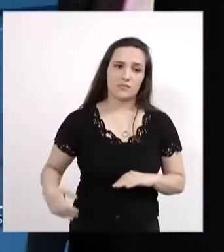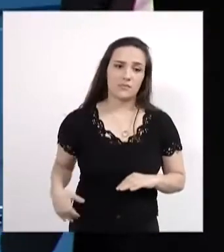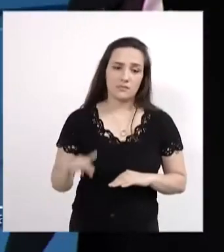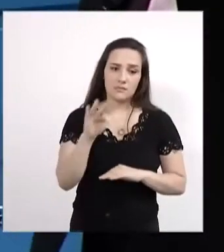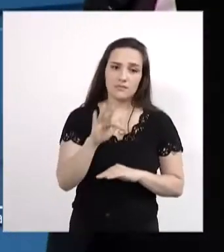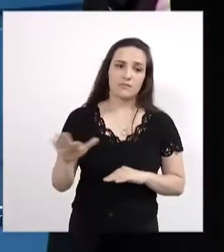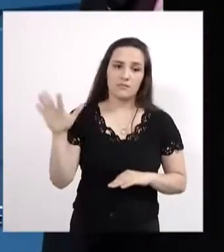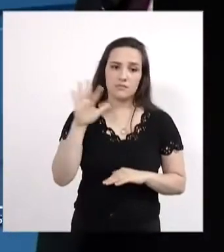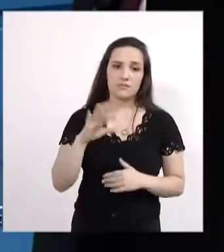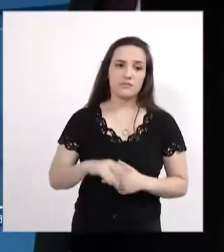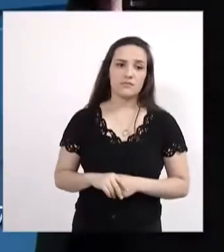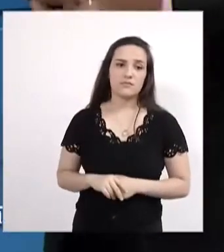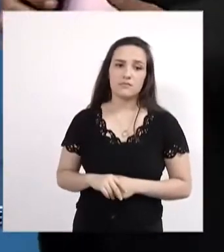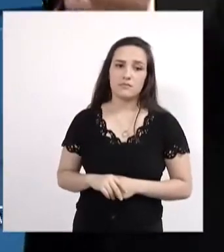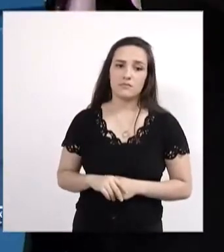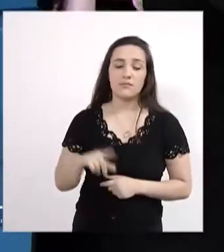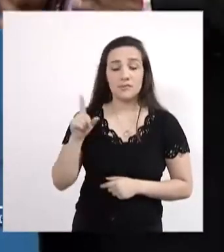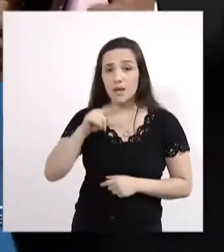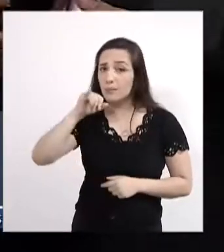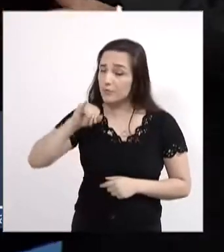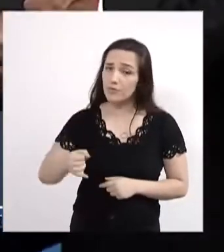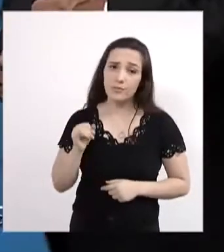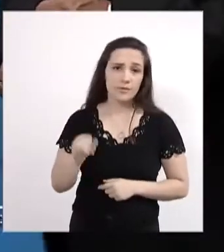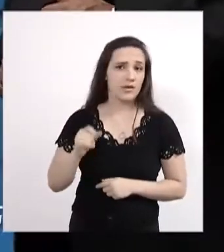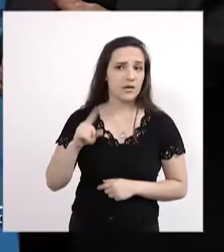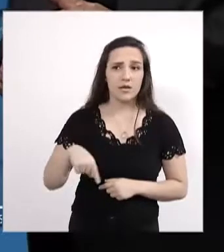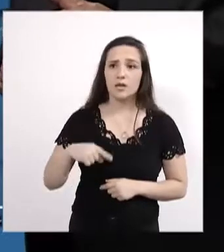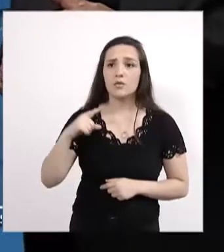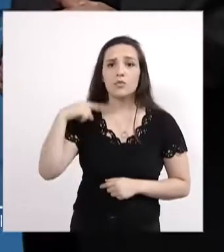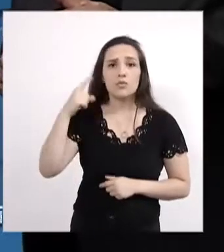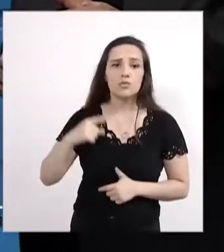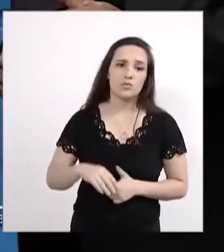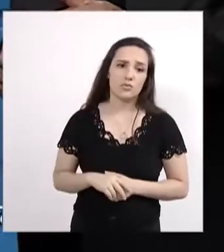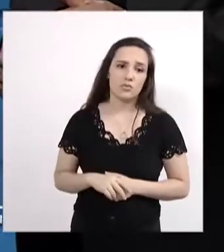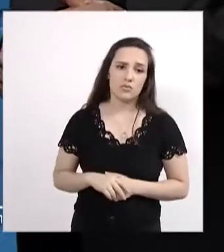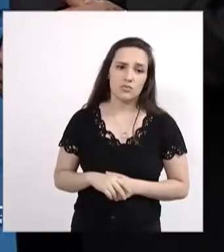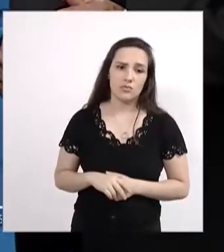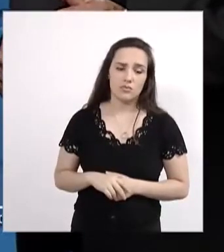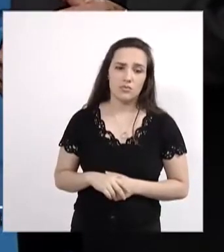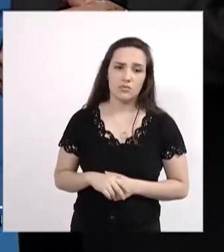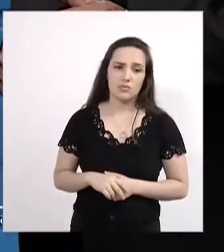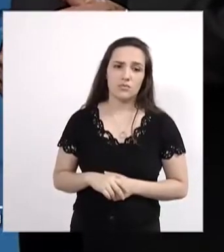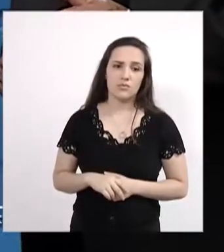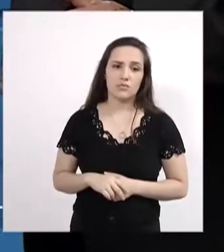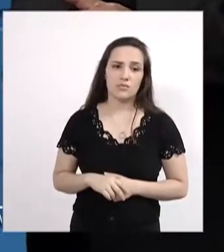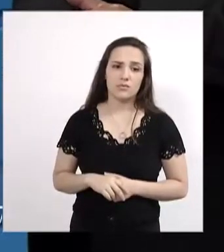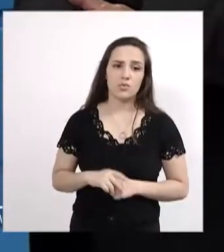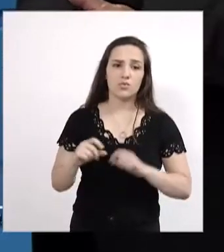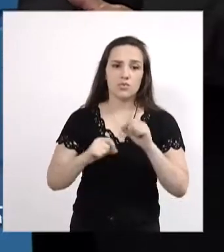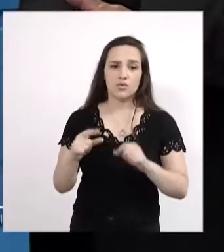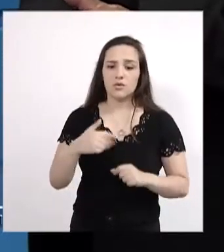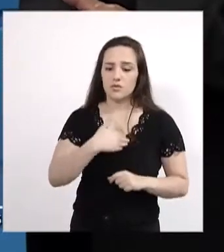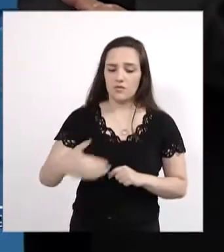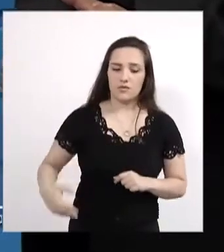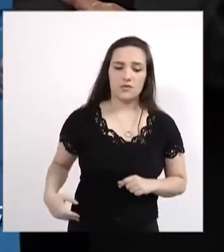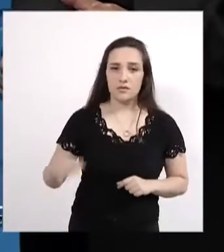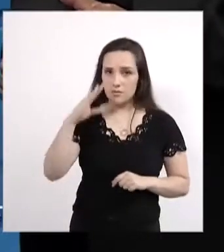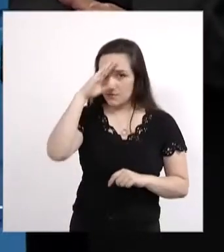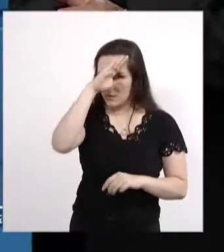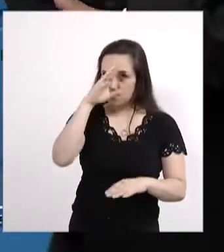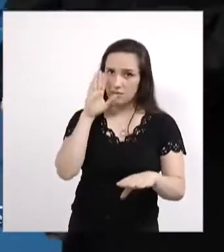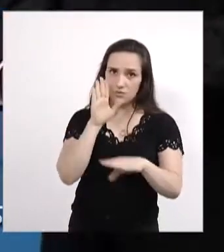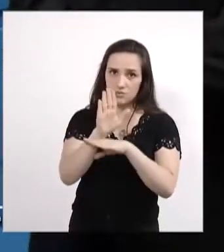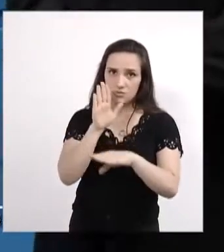federal. Isso é um abuso, é um absurdo. O que o Bolsonaro está fazendo é ajudando